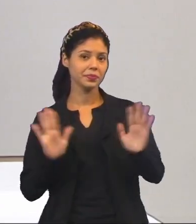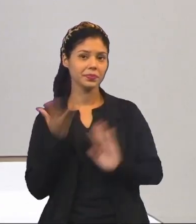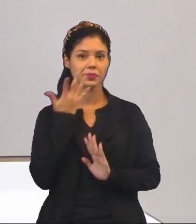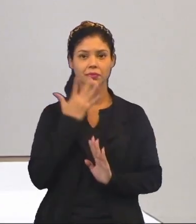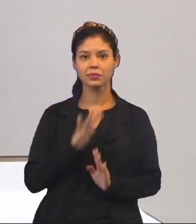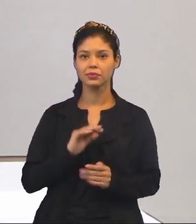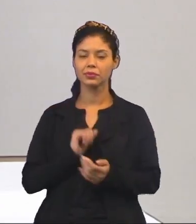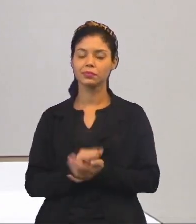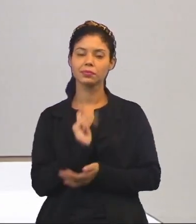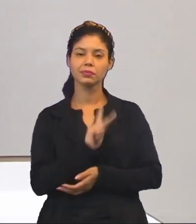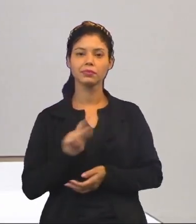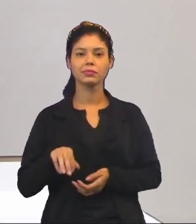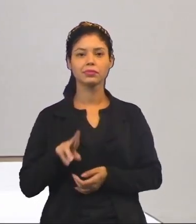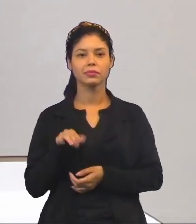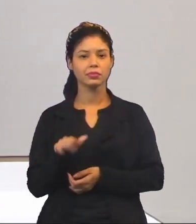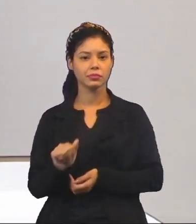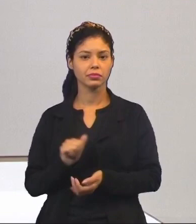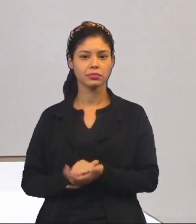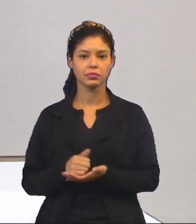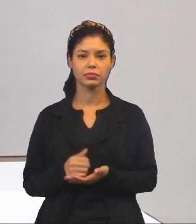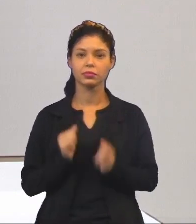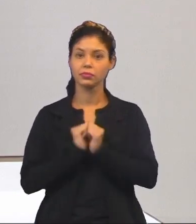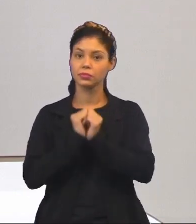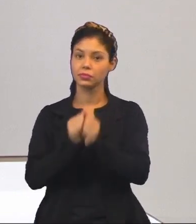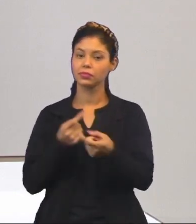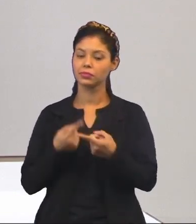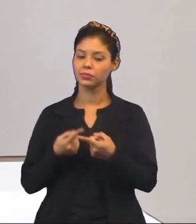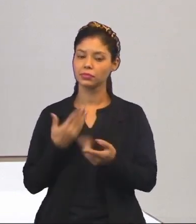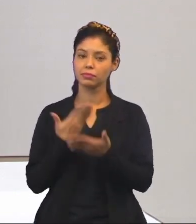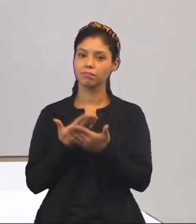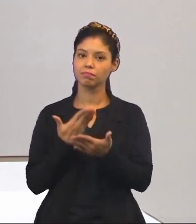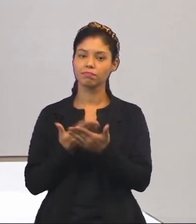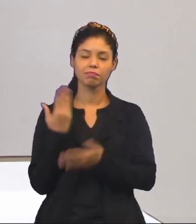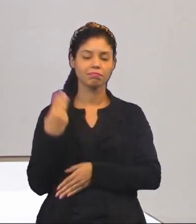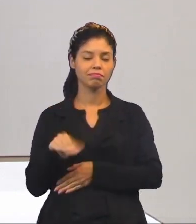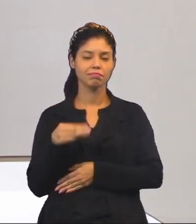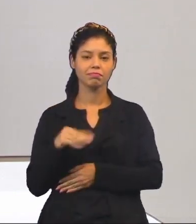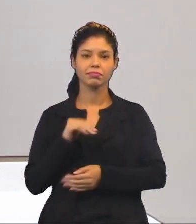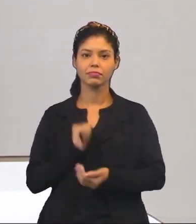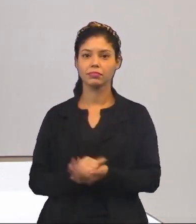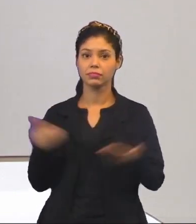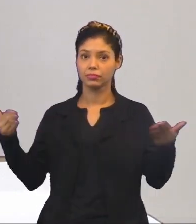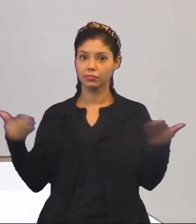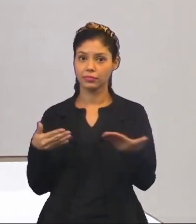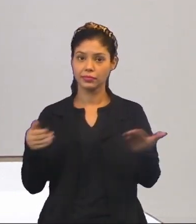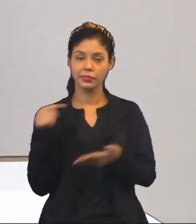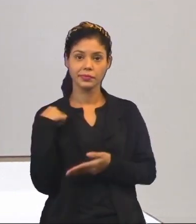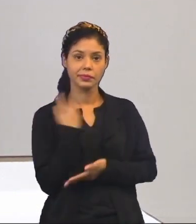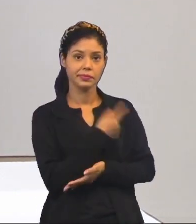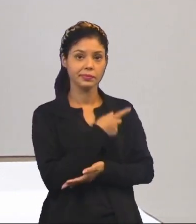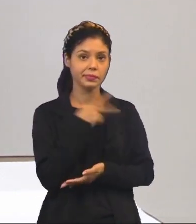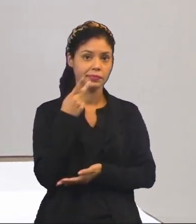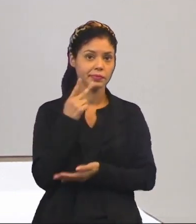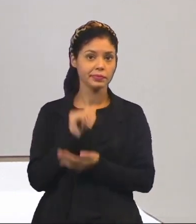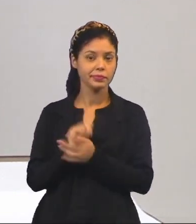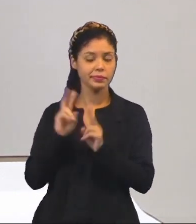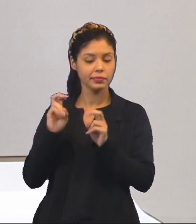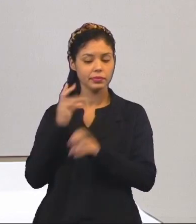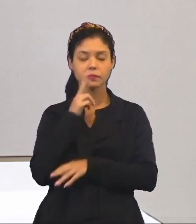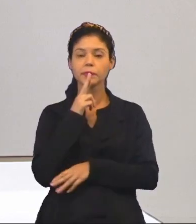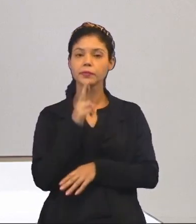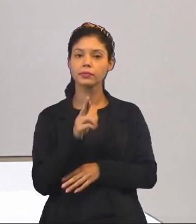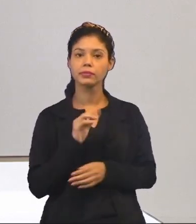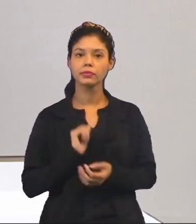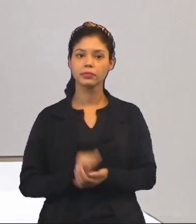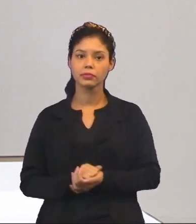Olá, crianças! Eu sou a professora Marina, estamos aqui para a nossa aula de matemática e hoje nós vamos falar sobre cálculos